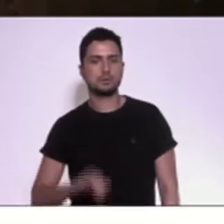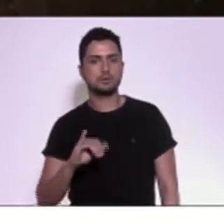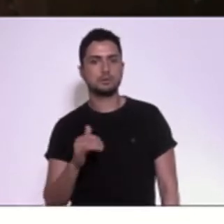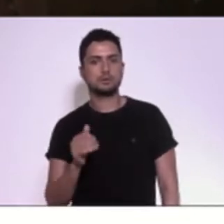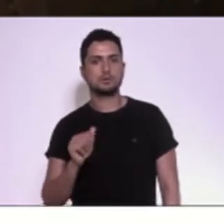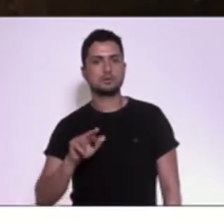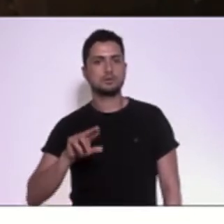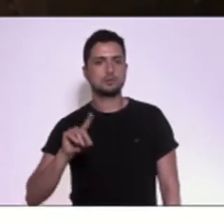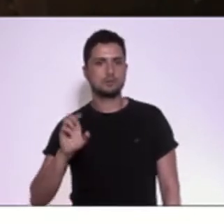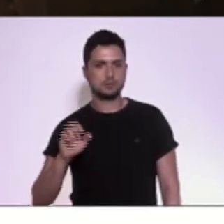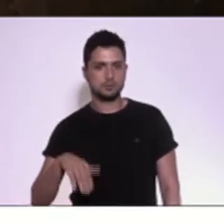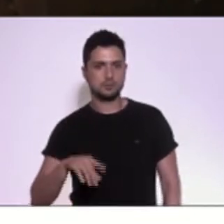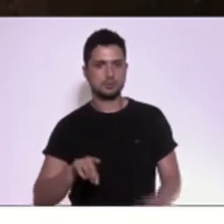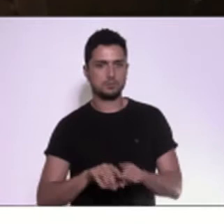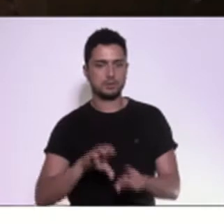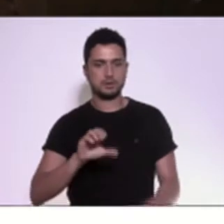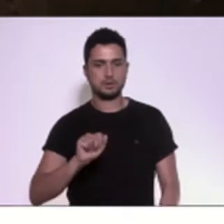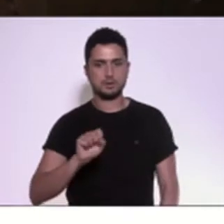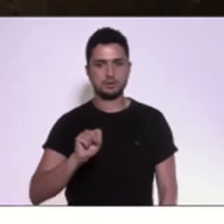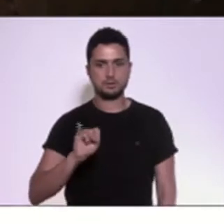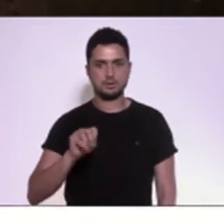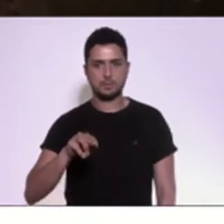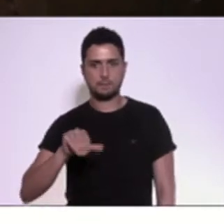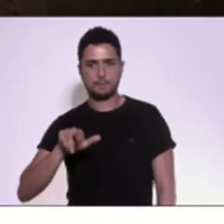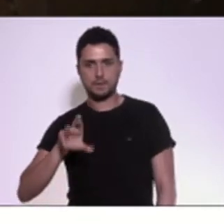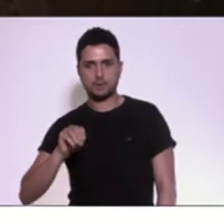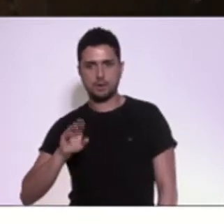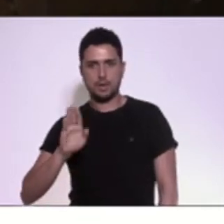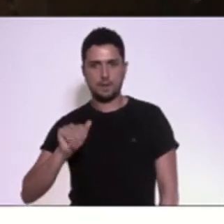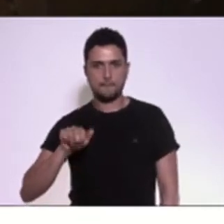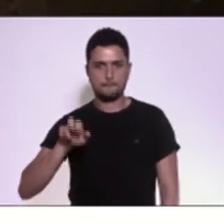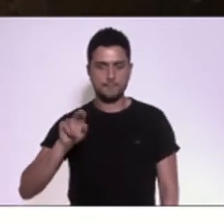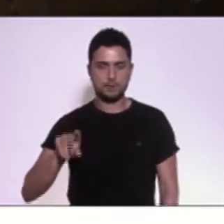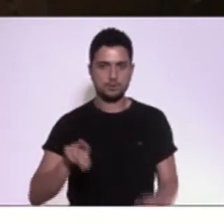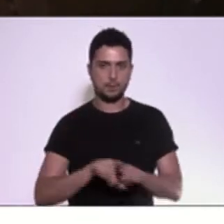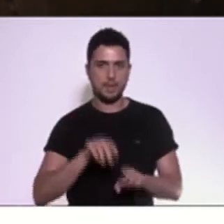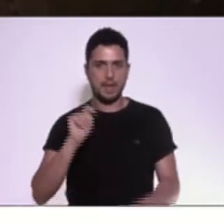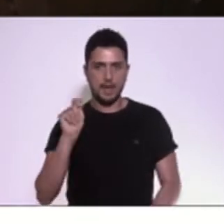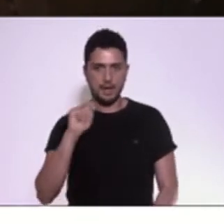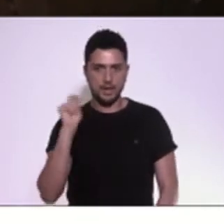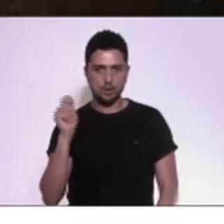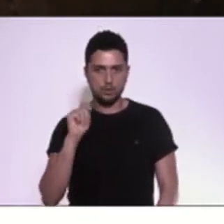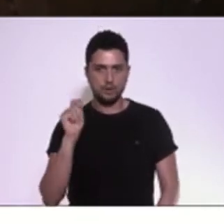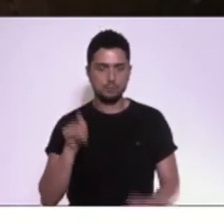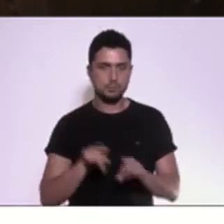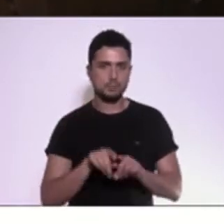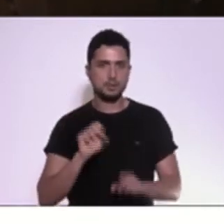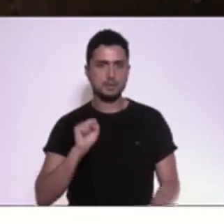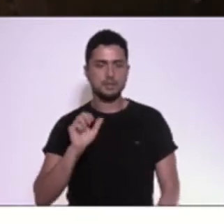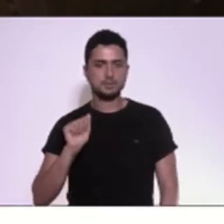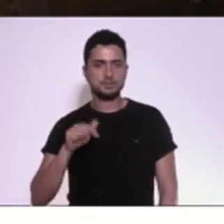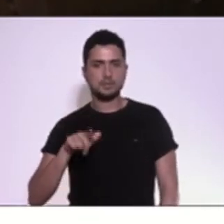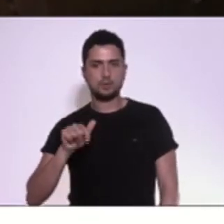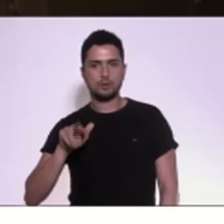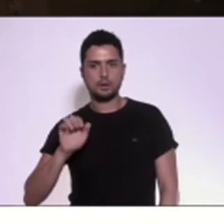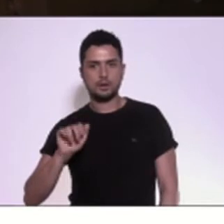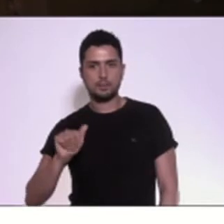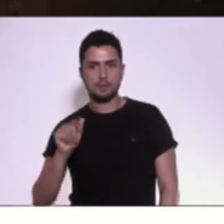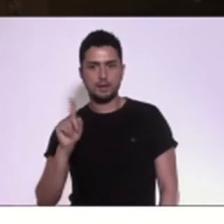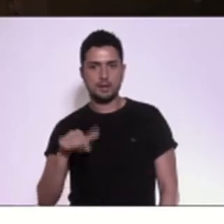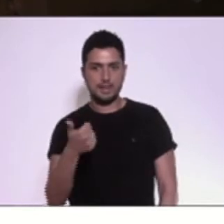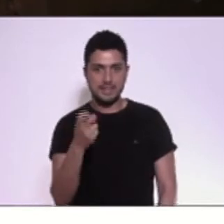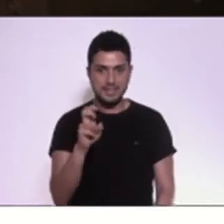Casimiro de Abreu, Araruama, Saquarema, são 15 municípios, me foge